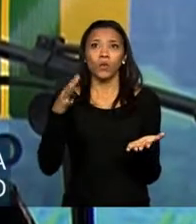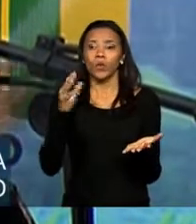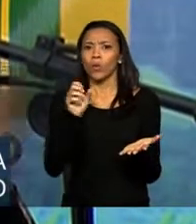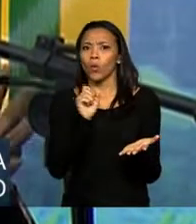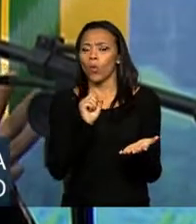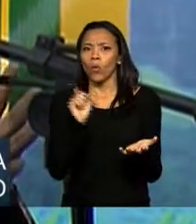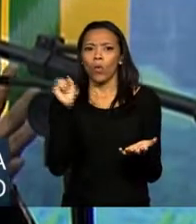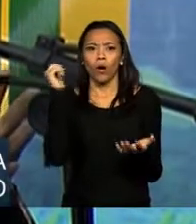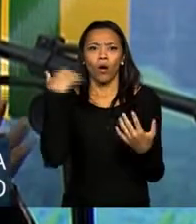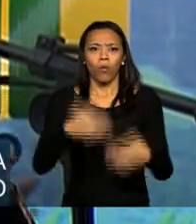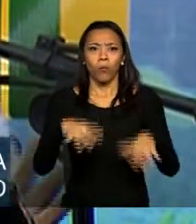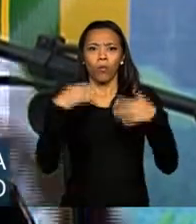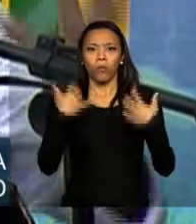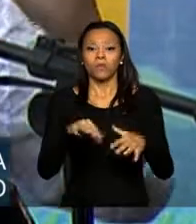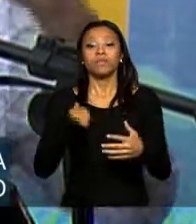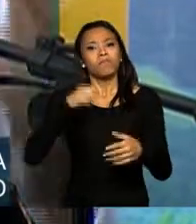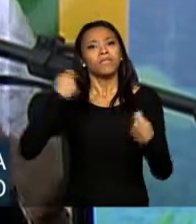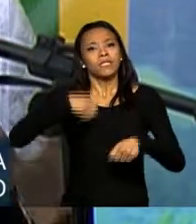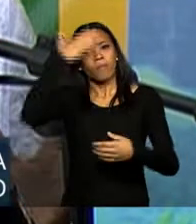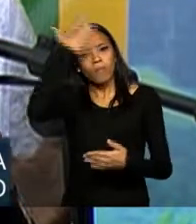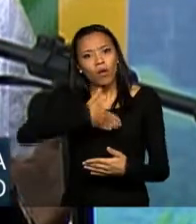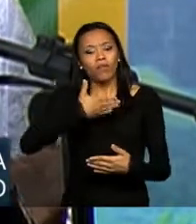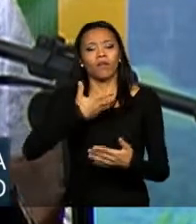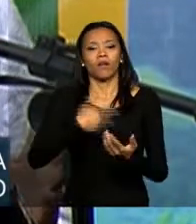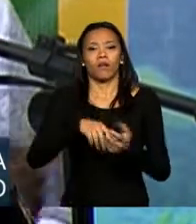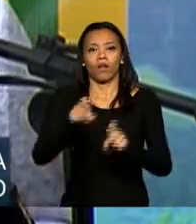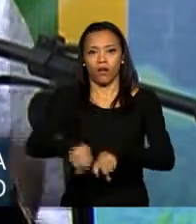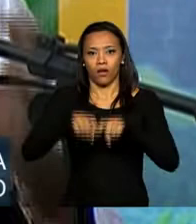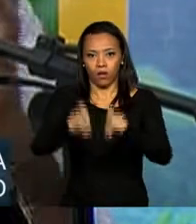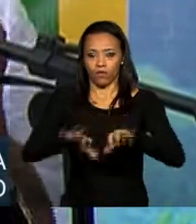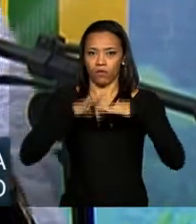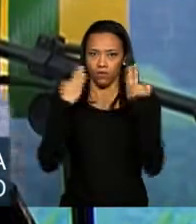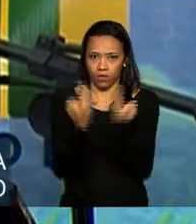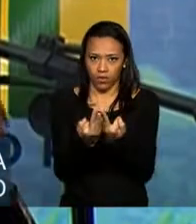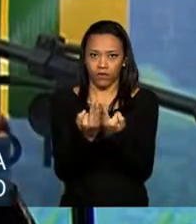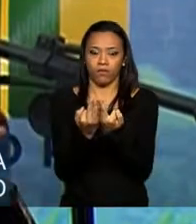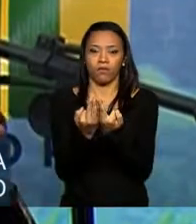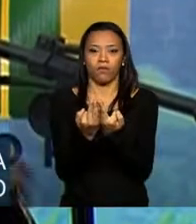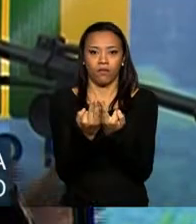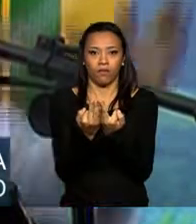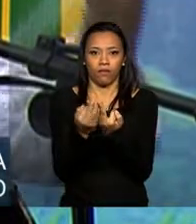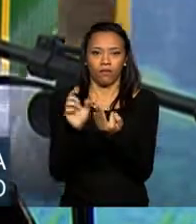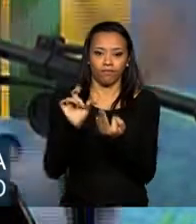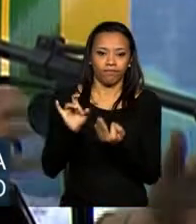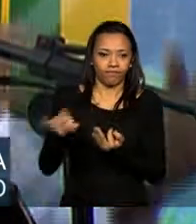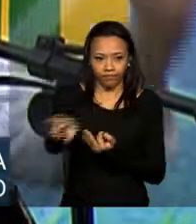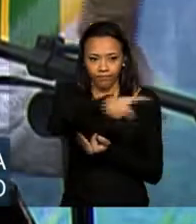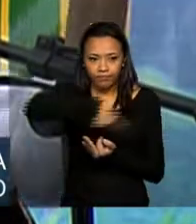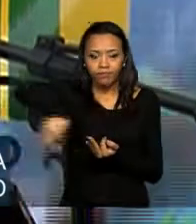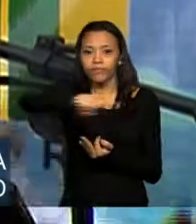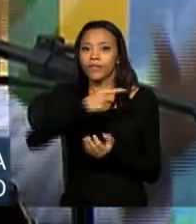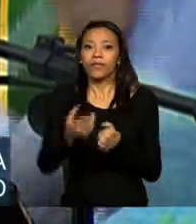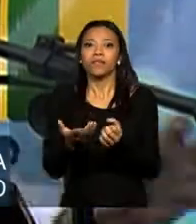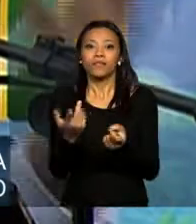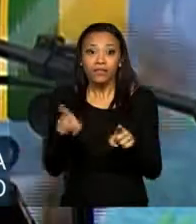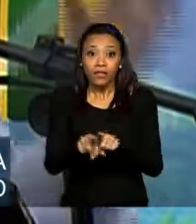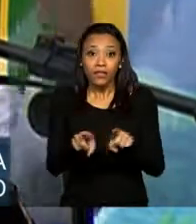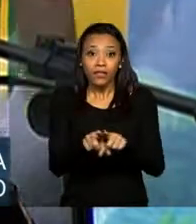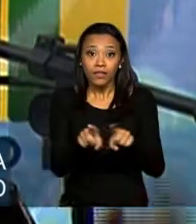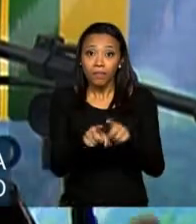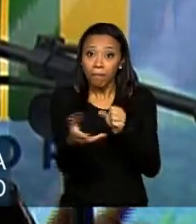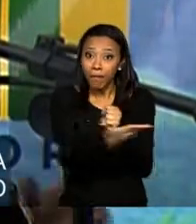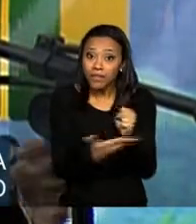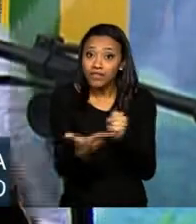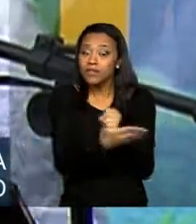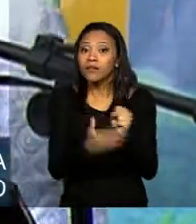tem de provar que agricultura familiar e que agricultura familiar baseado em assentamento da